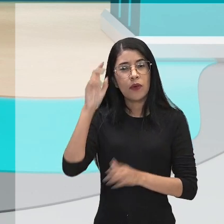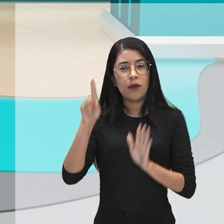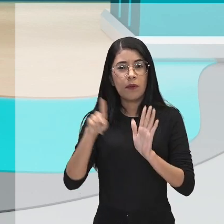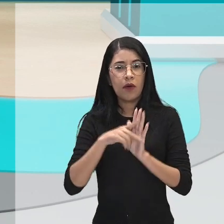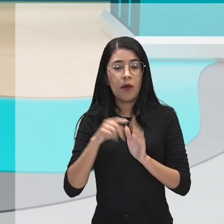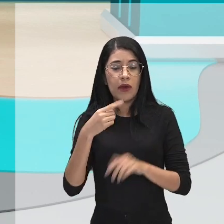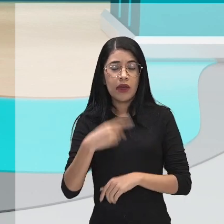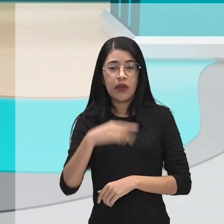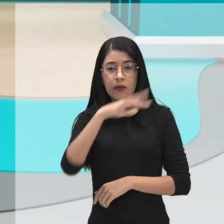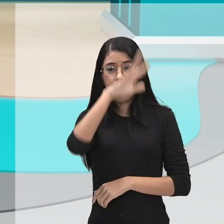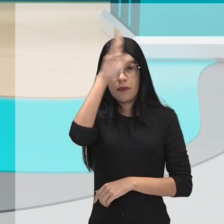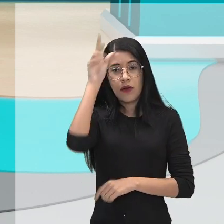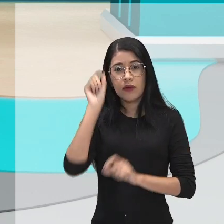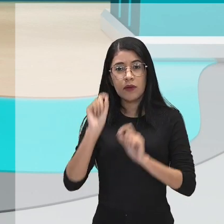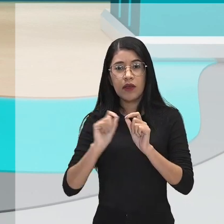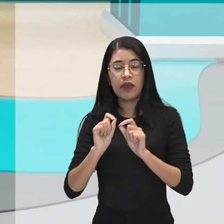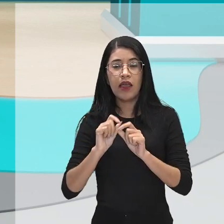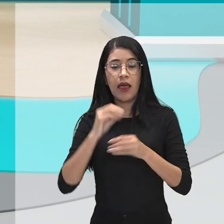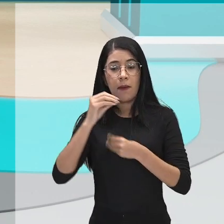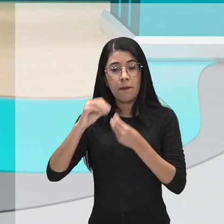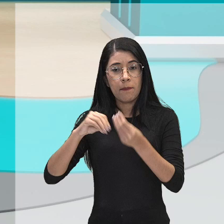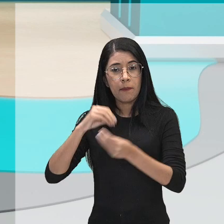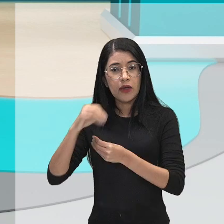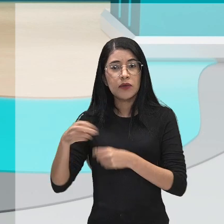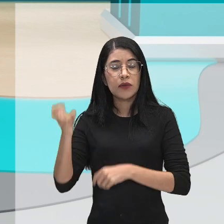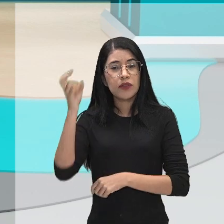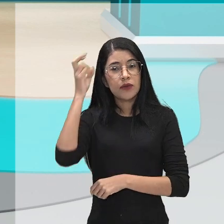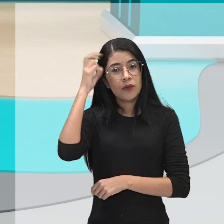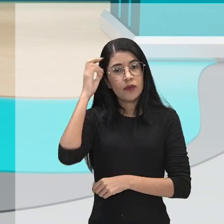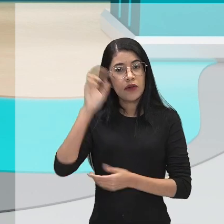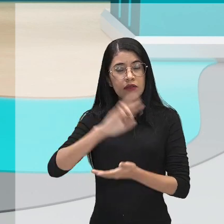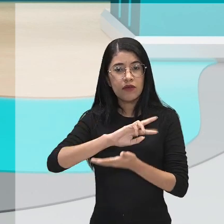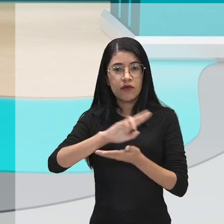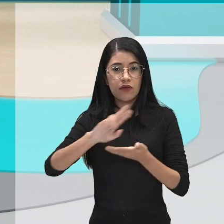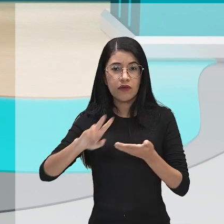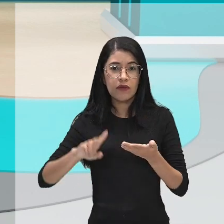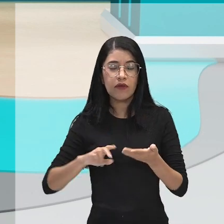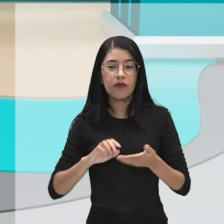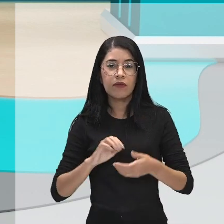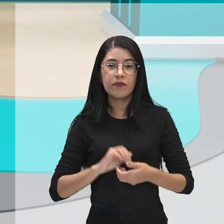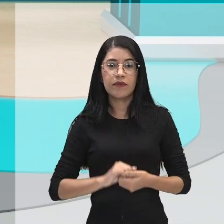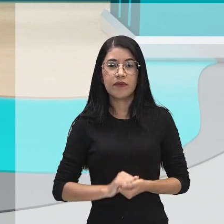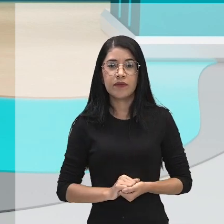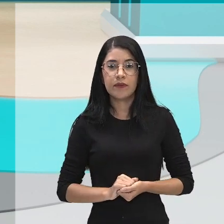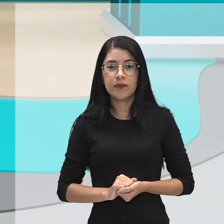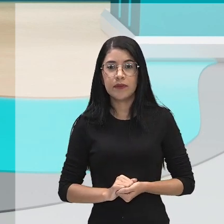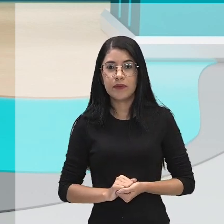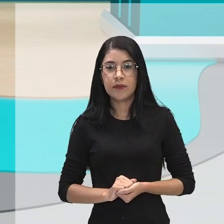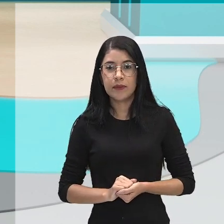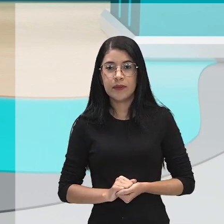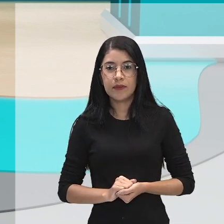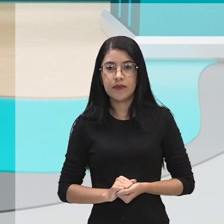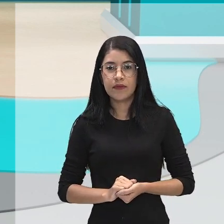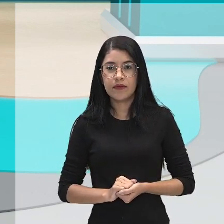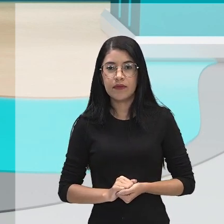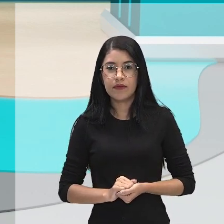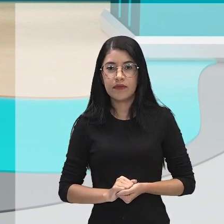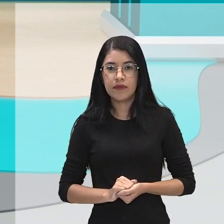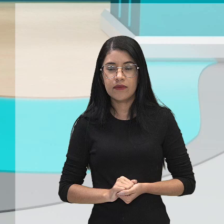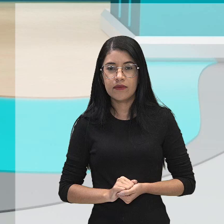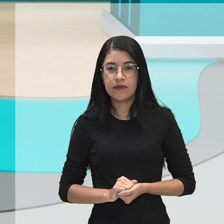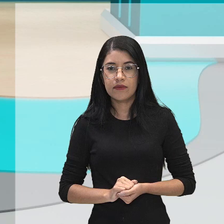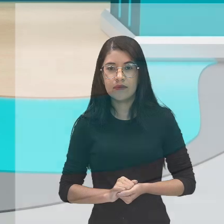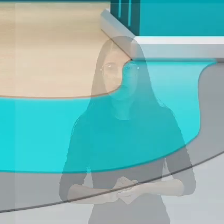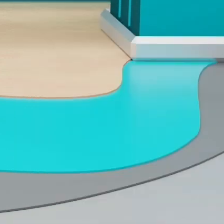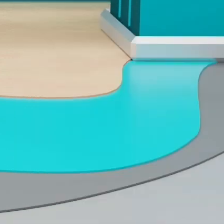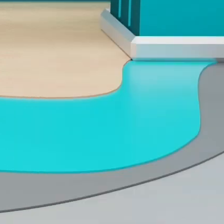do Amazonas a questão da miscigenação cultural foram sendo agregados alguns elementos. Temos o boi-bumbá